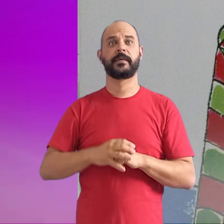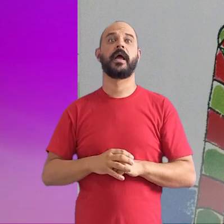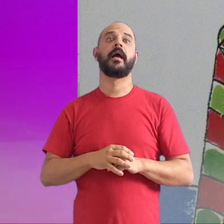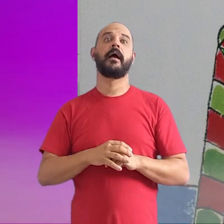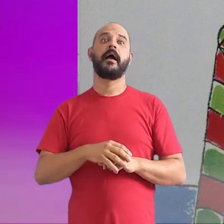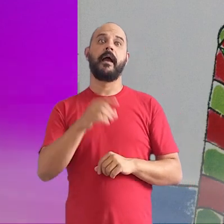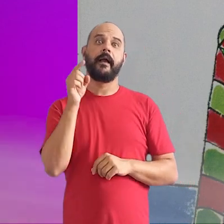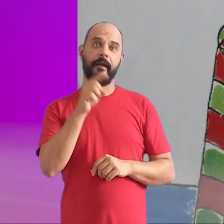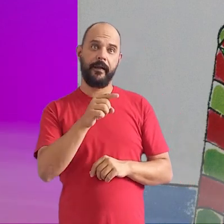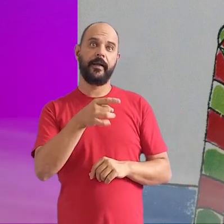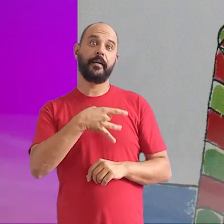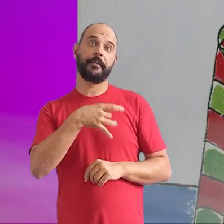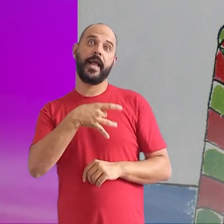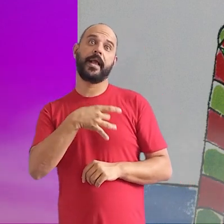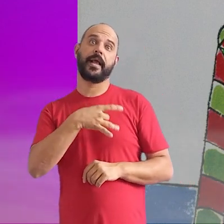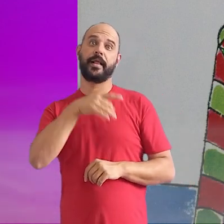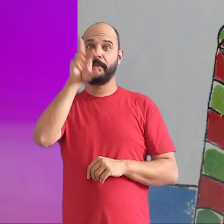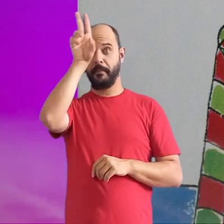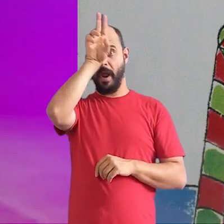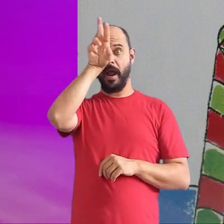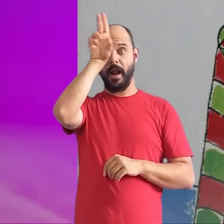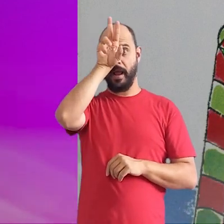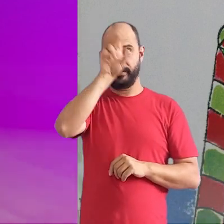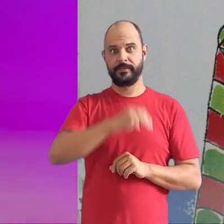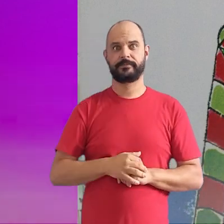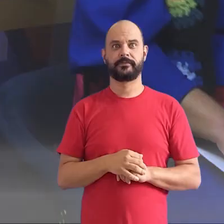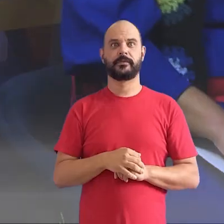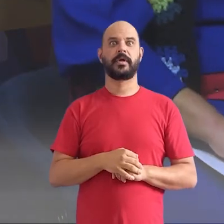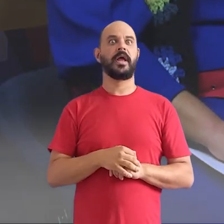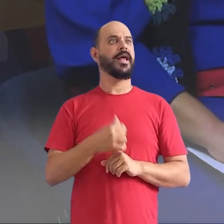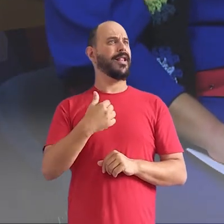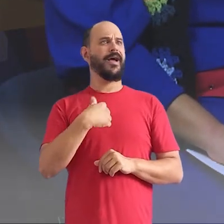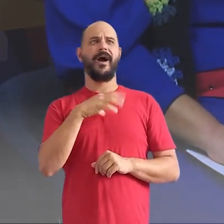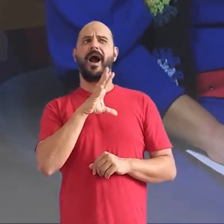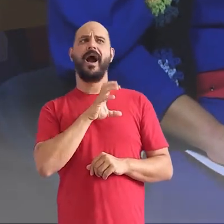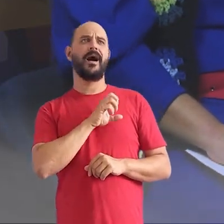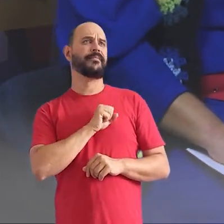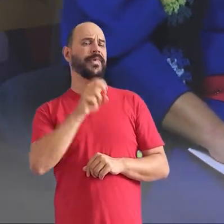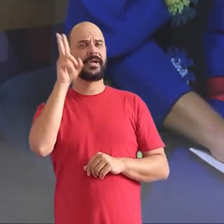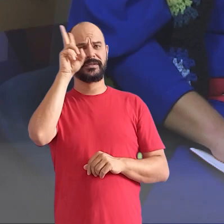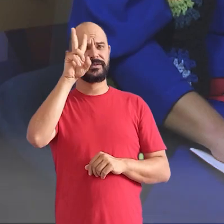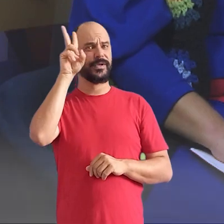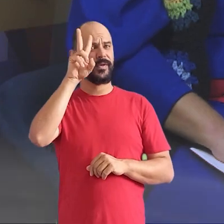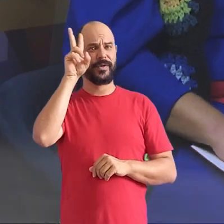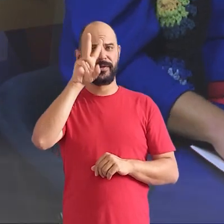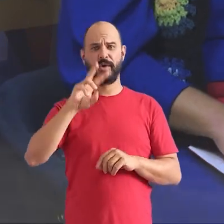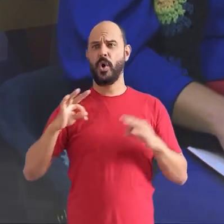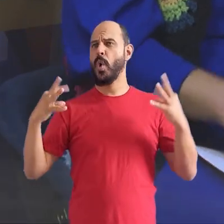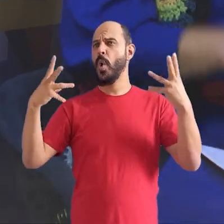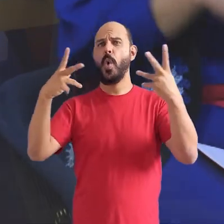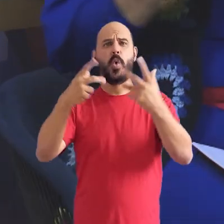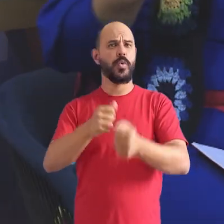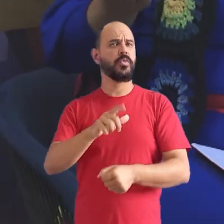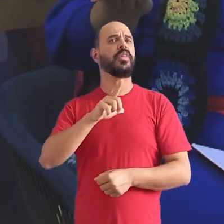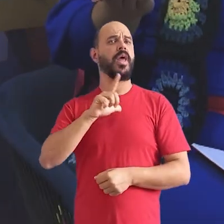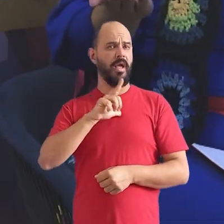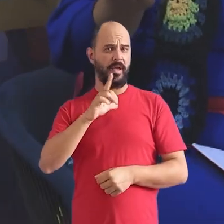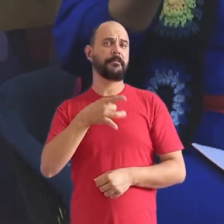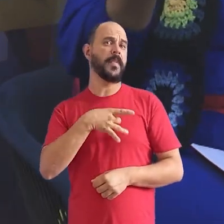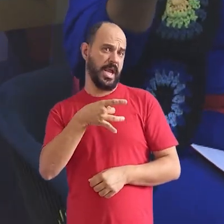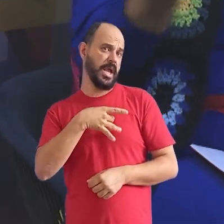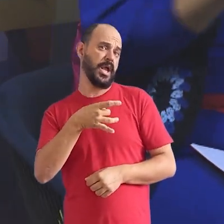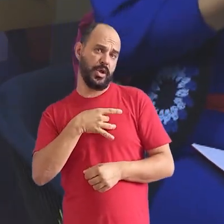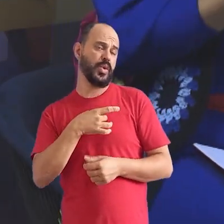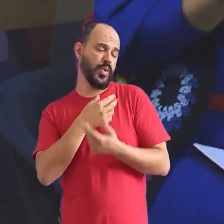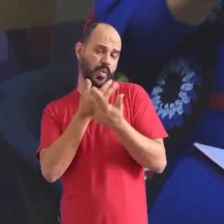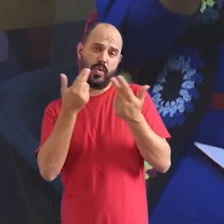desacata, morre de medo de barata. E eu amei essa história. Todo mundo